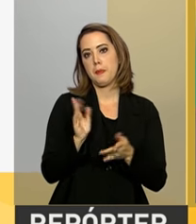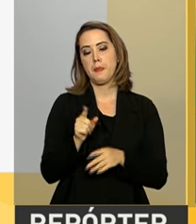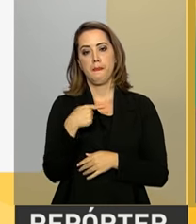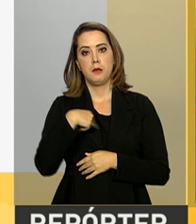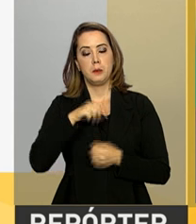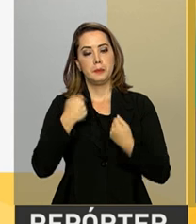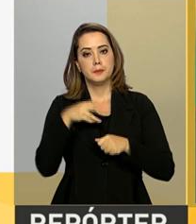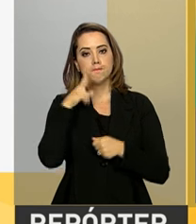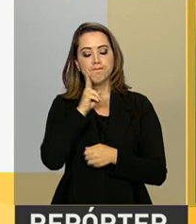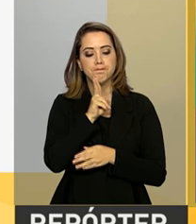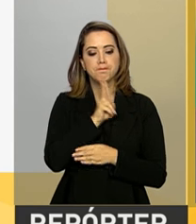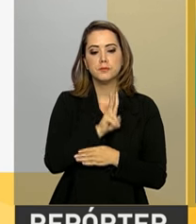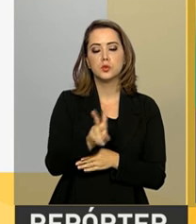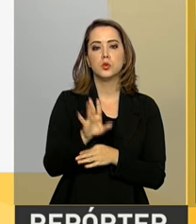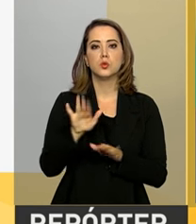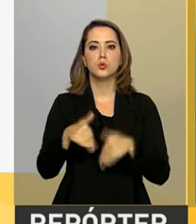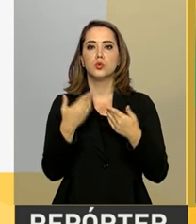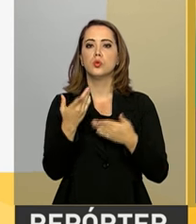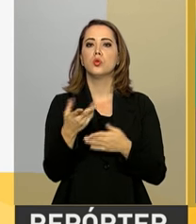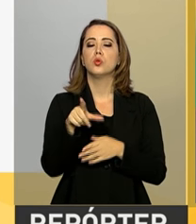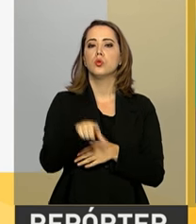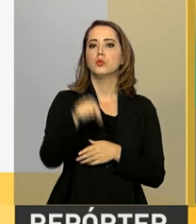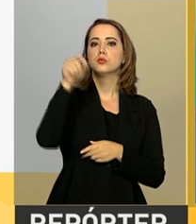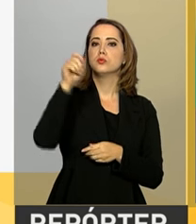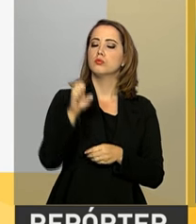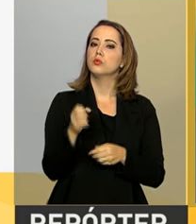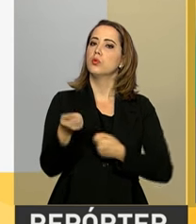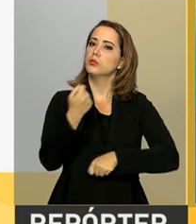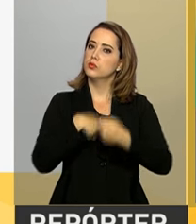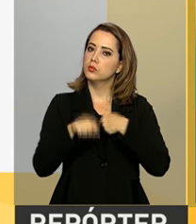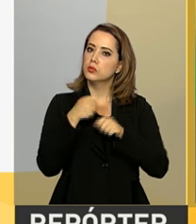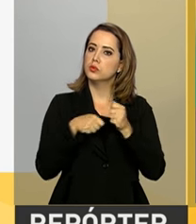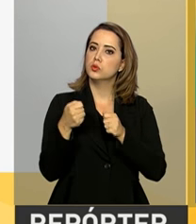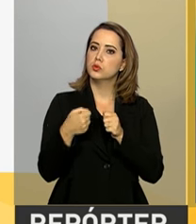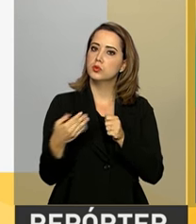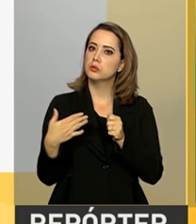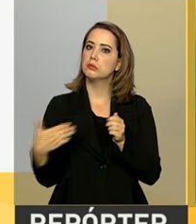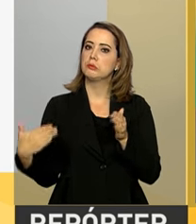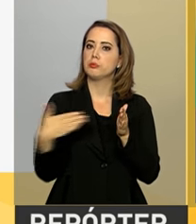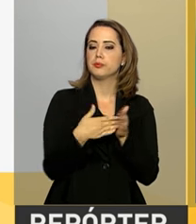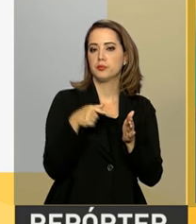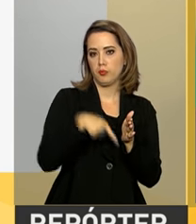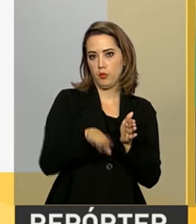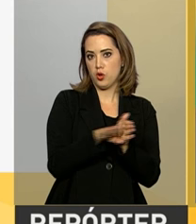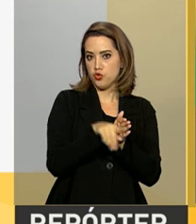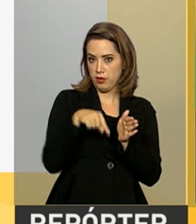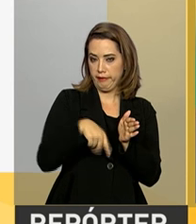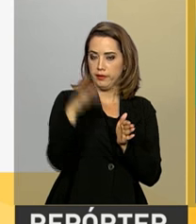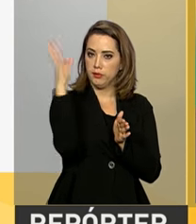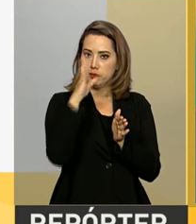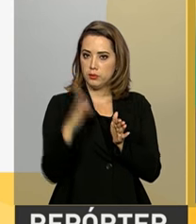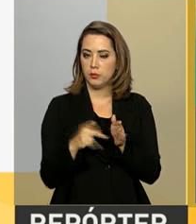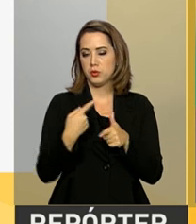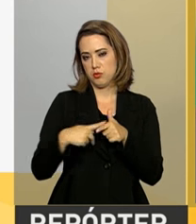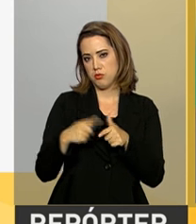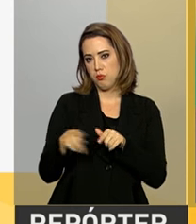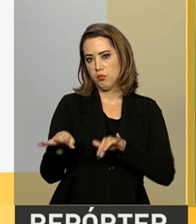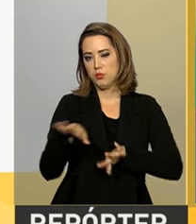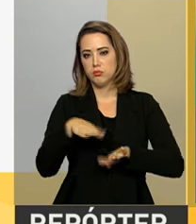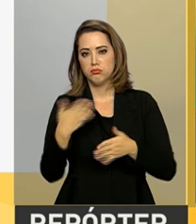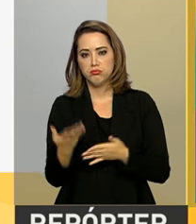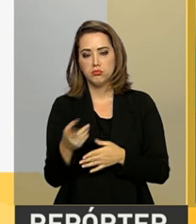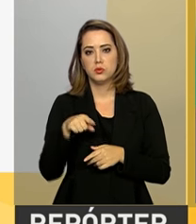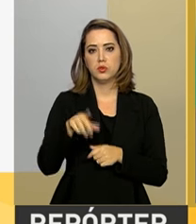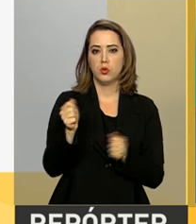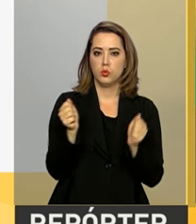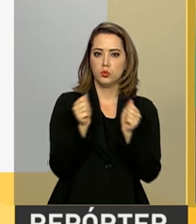econômicas que possam atingir o Brasil Ministro mereles vai se encontrar como você disse com o representante do governo britânico vamos discutir um pouco essas